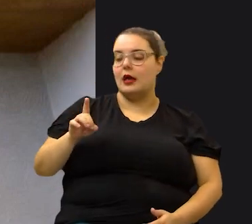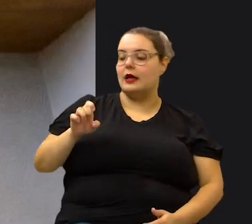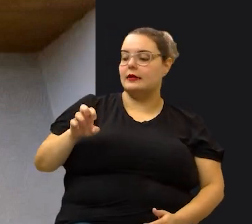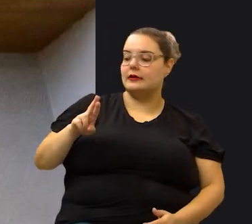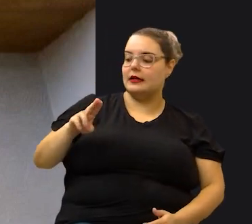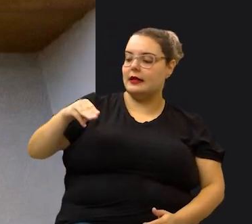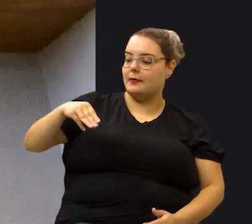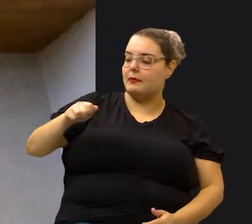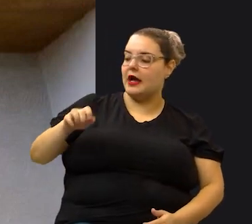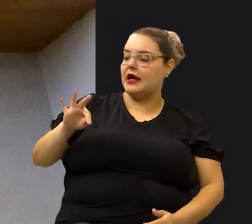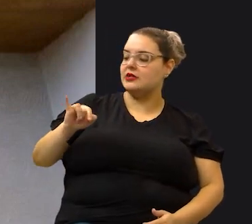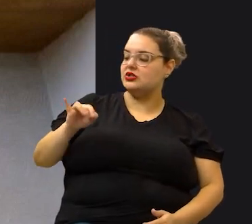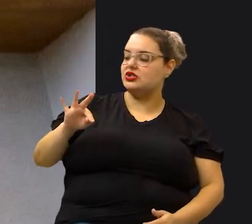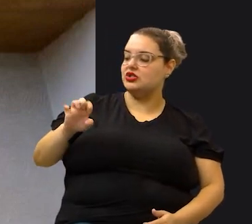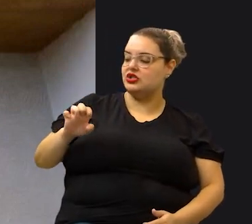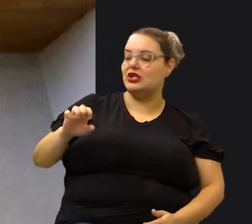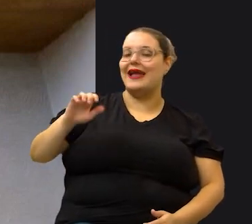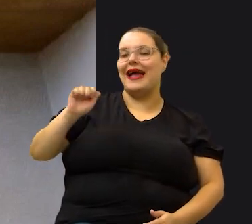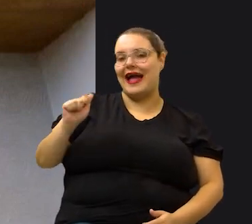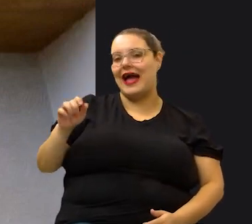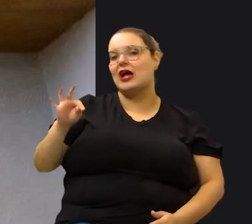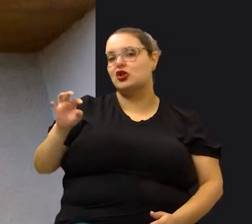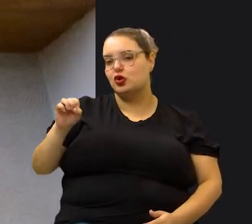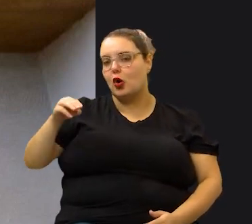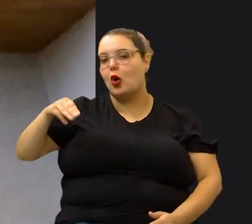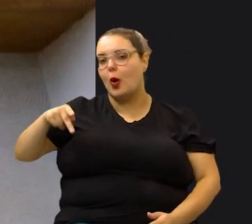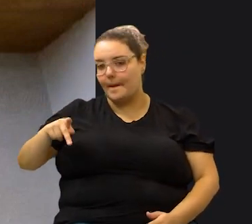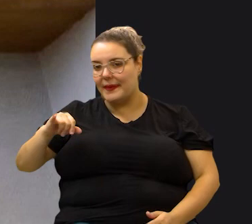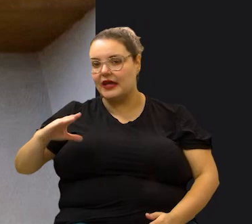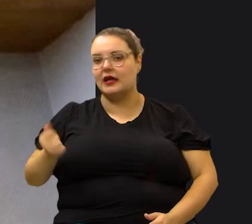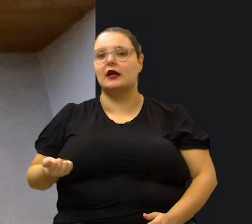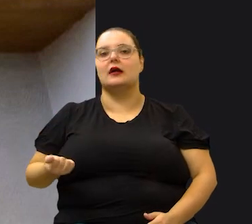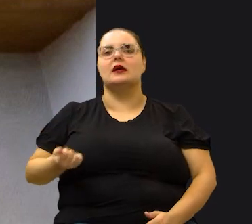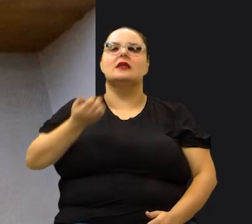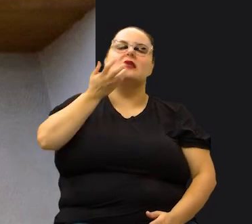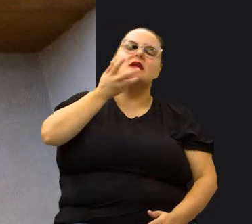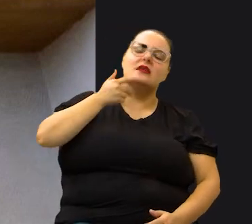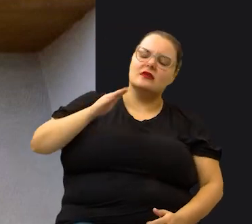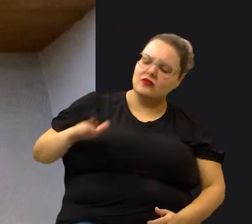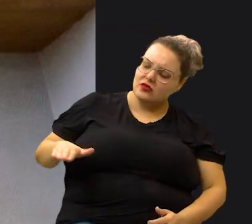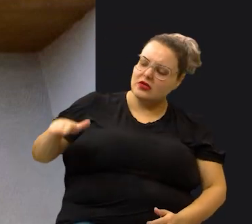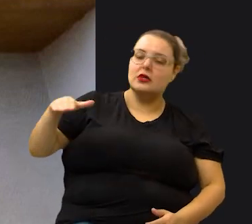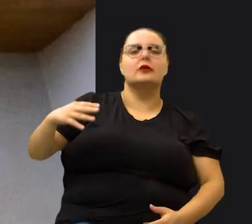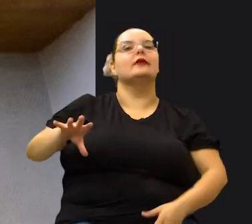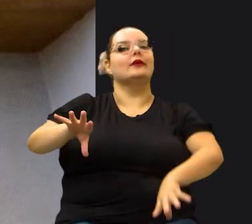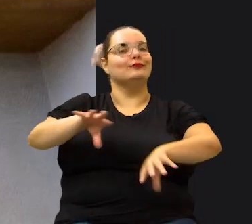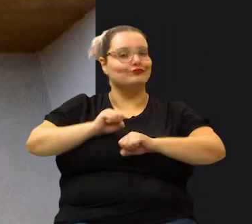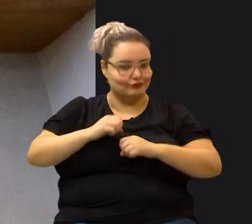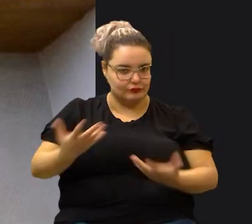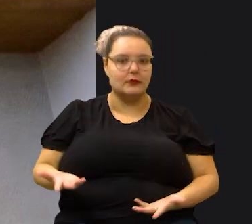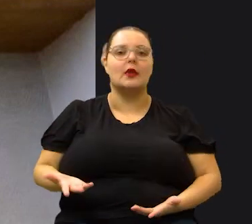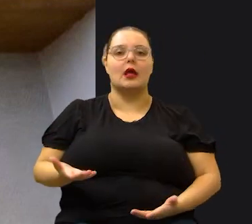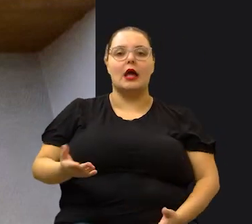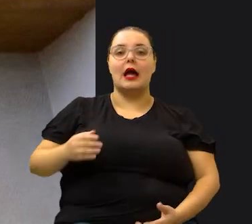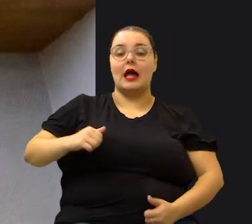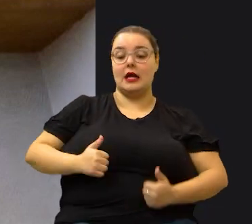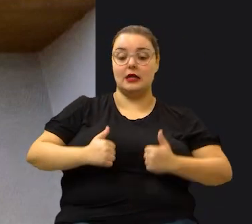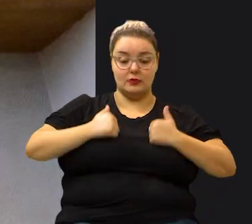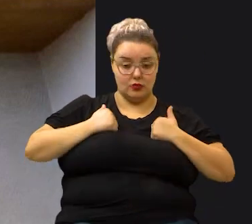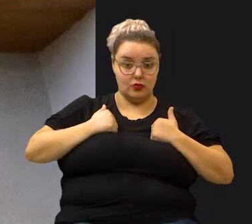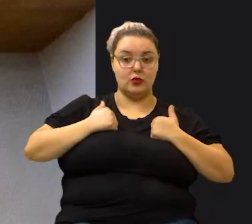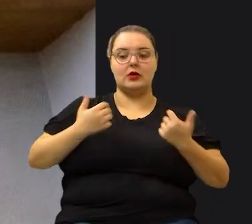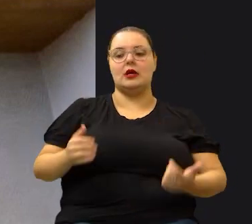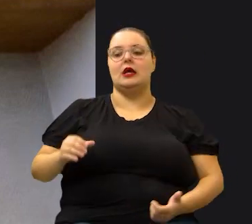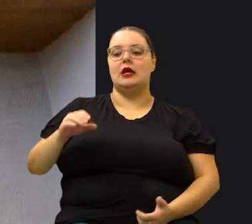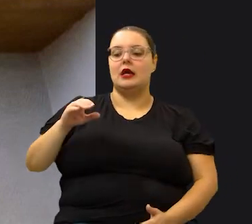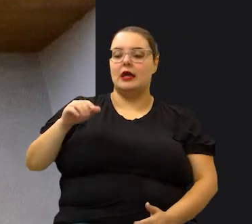dermatites atópicas, que são doenças genéticas que desde a infância as pessoas manifestam, a psoríase, que são doenças imunológicas,